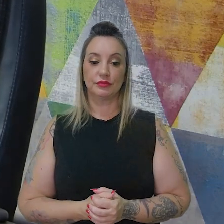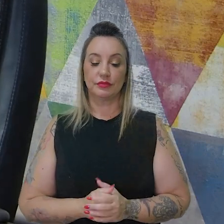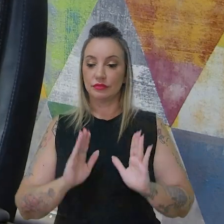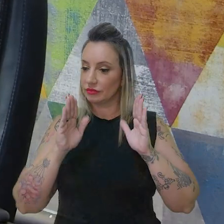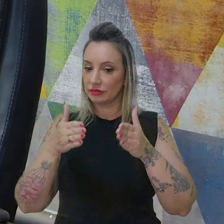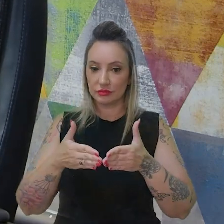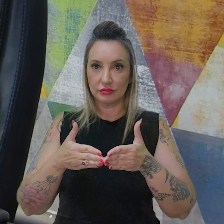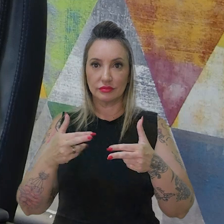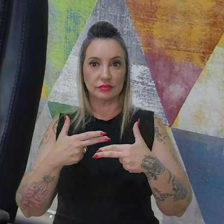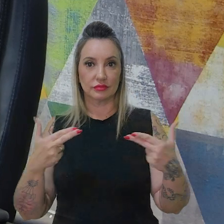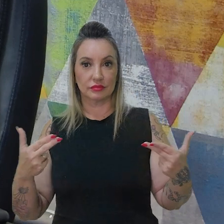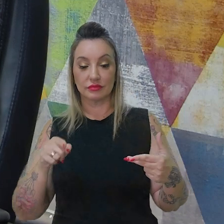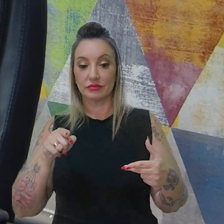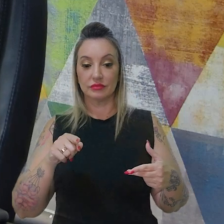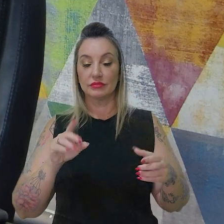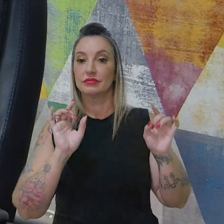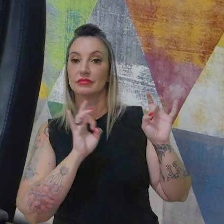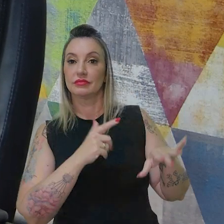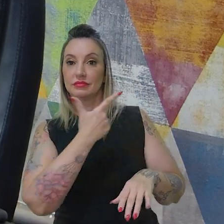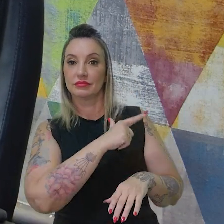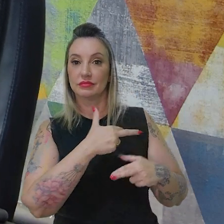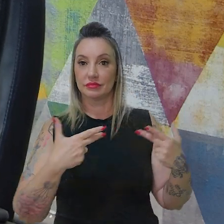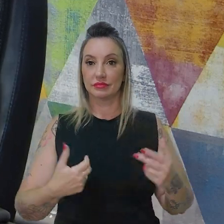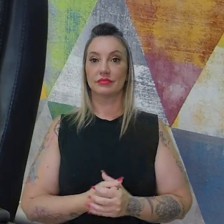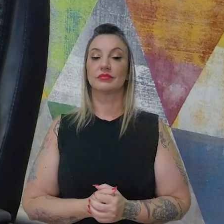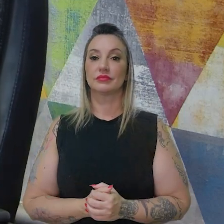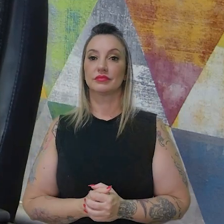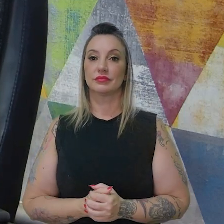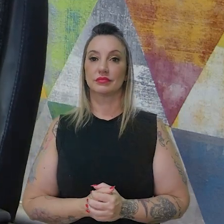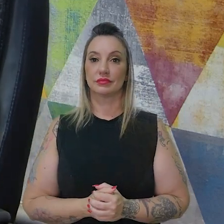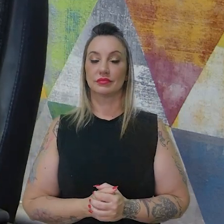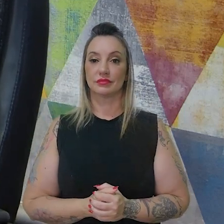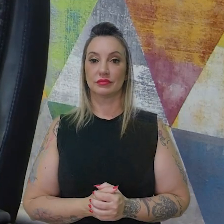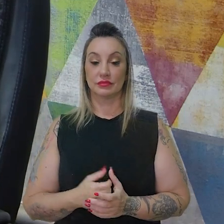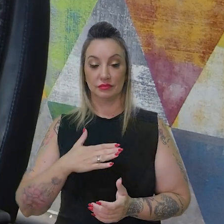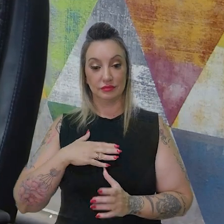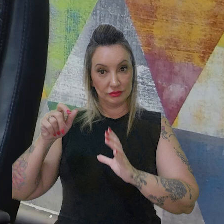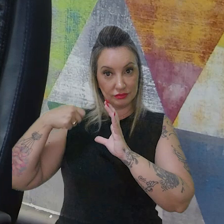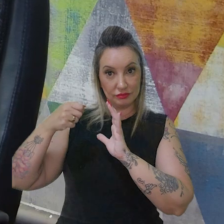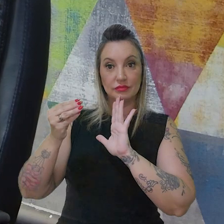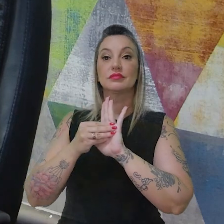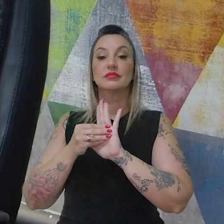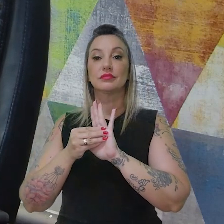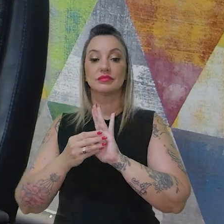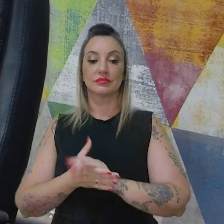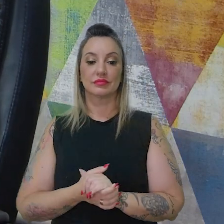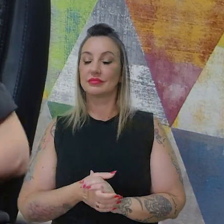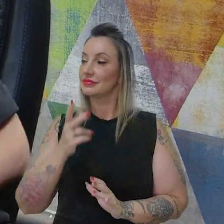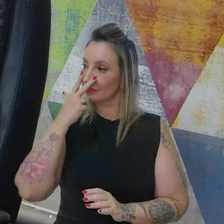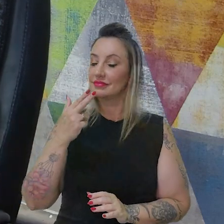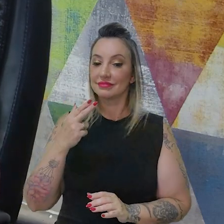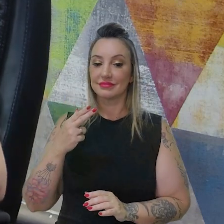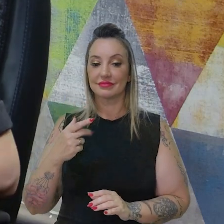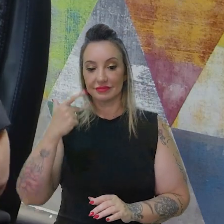em uma coisa mas você não deixou de ser as outras né E e aí os vídeos que você faz eu acho que tem